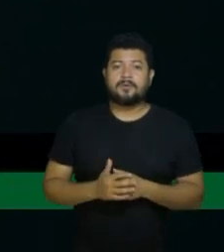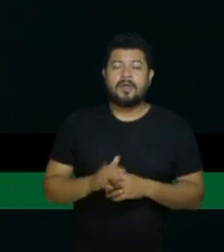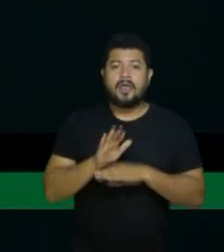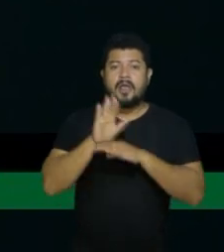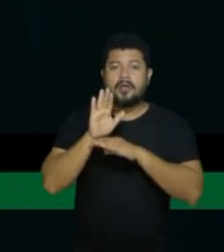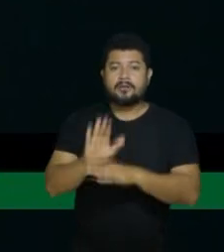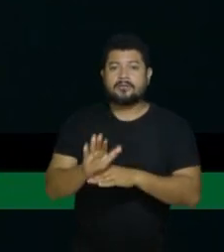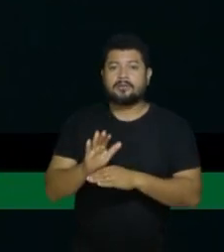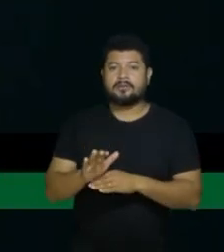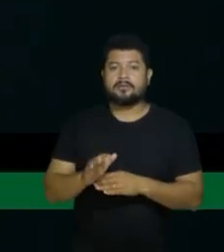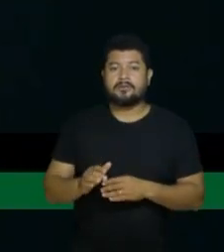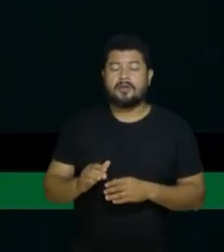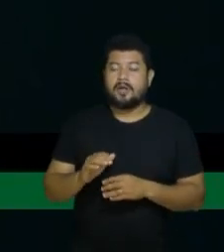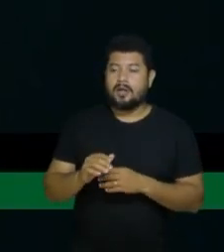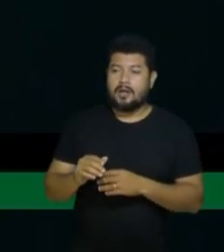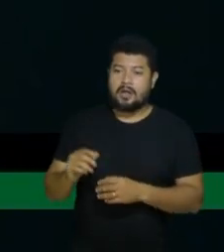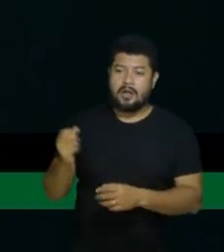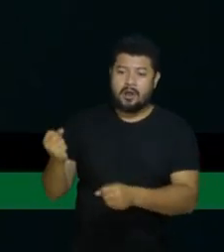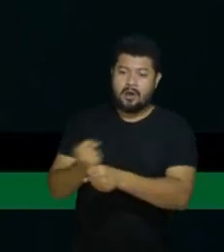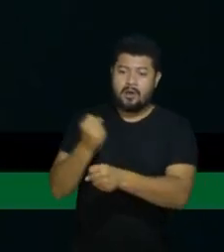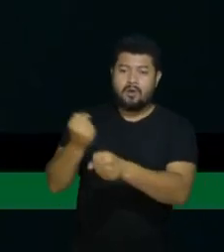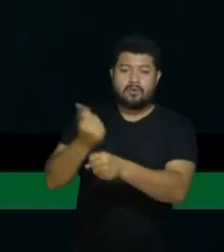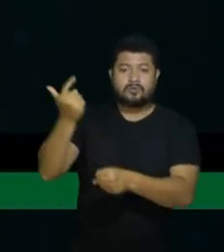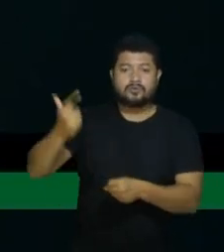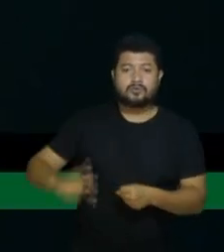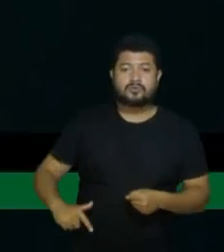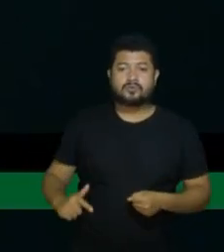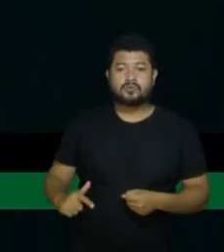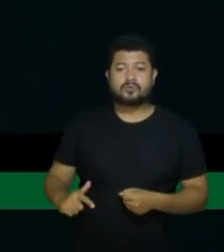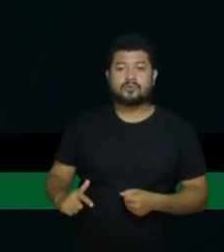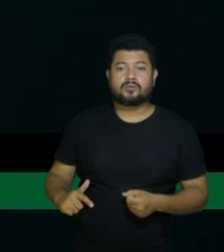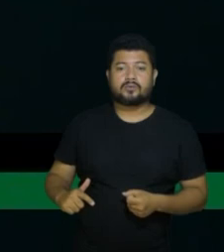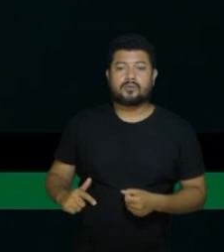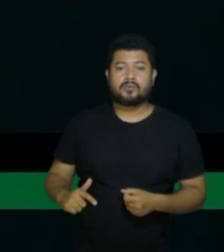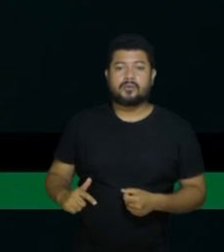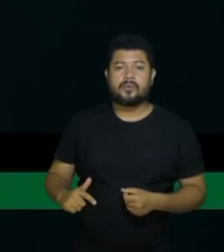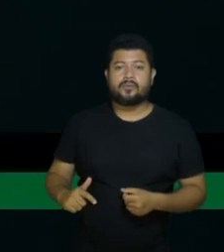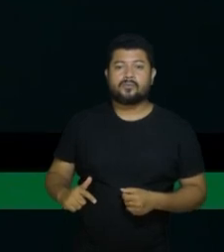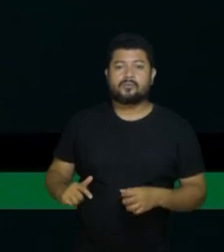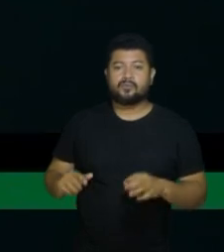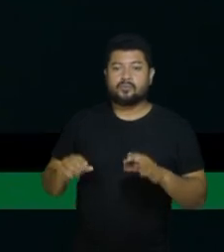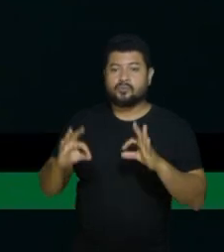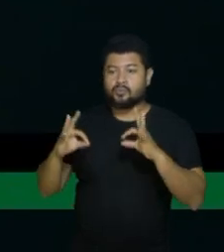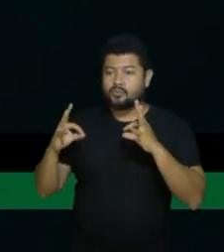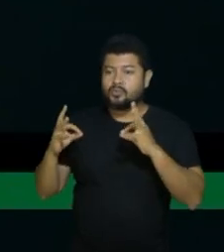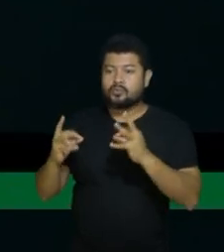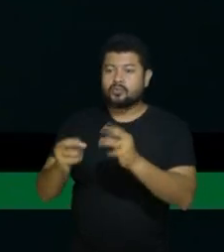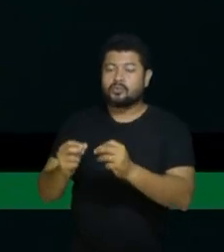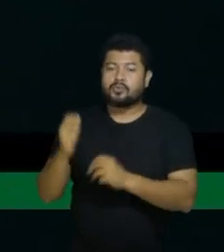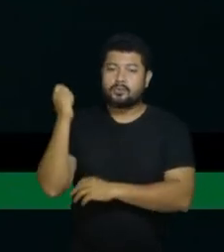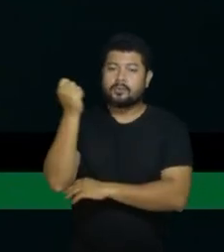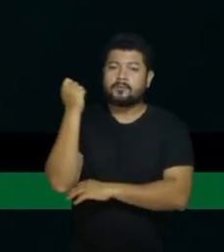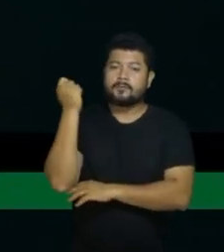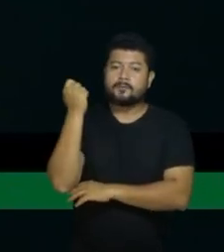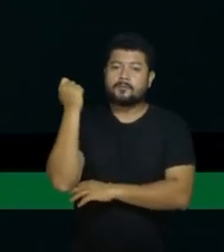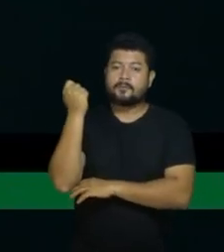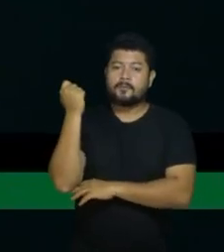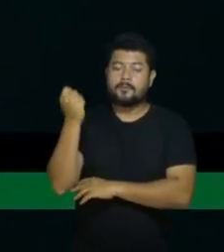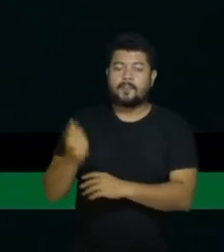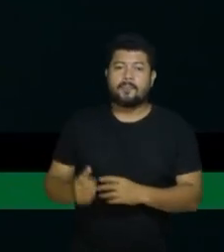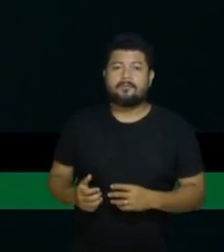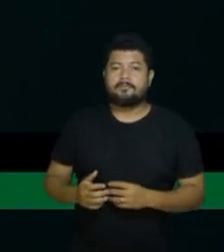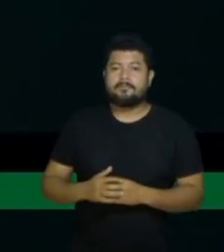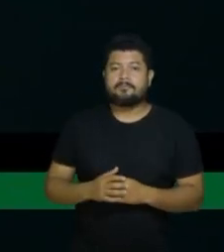a reconstruir tudo o todo acontecido no Rio Grande do Sul e com esse